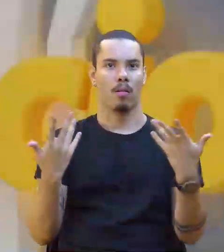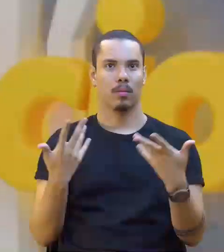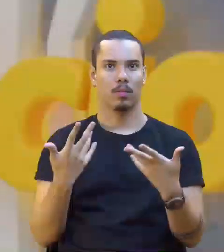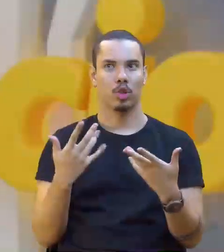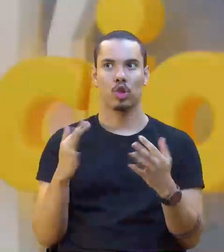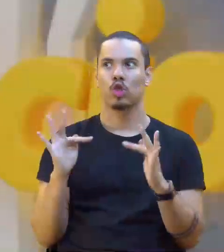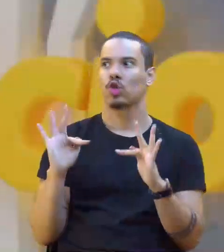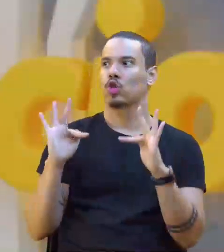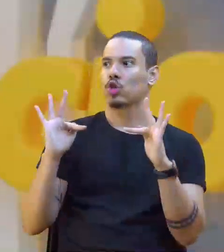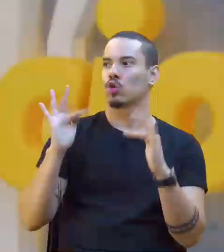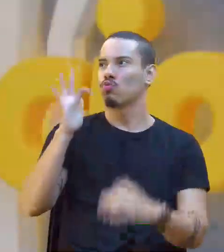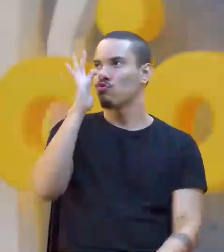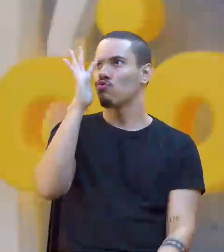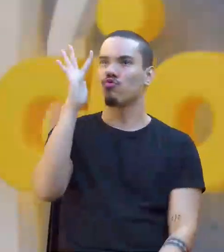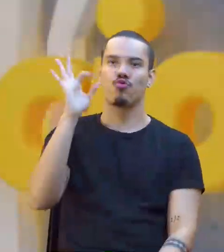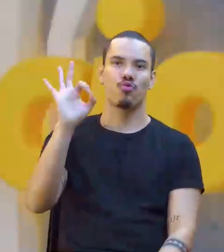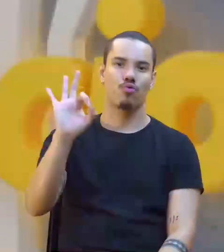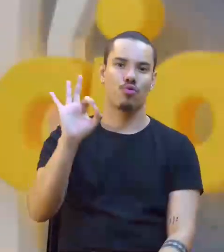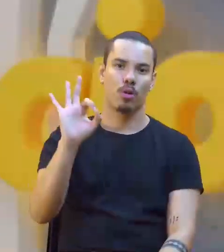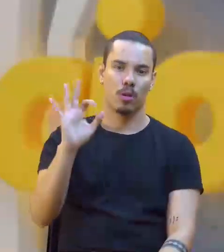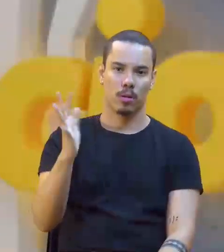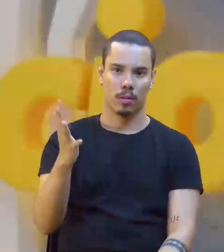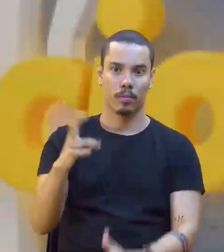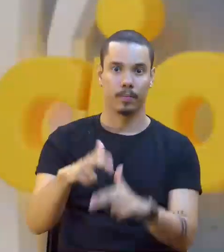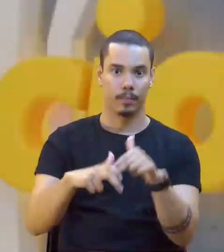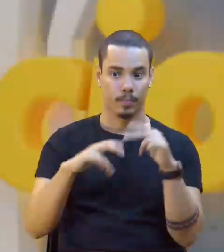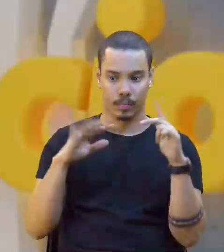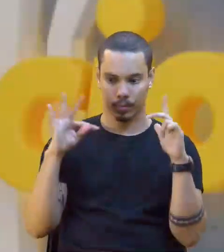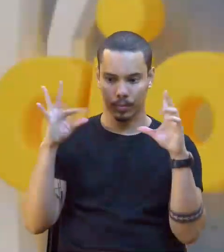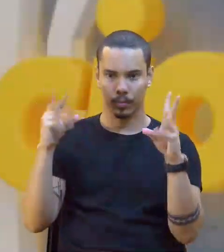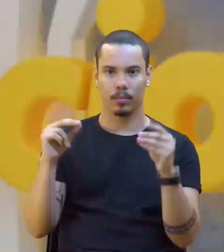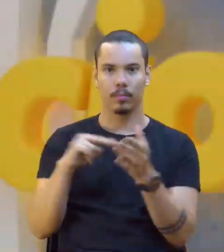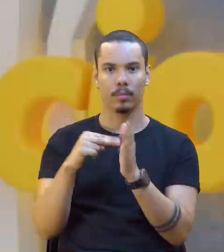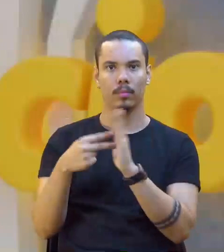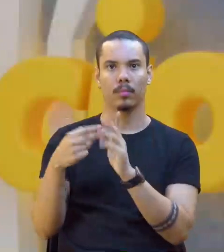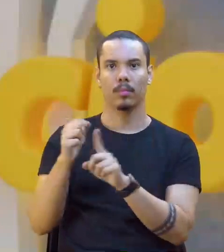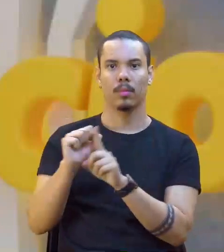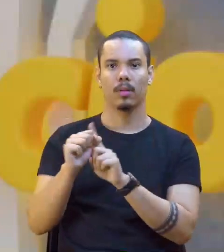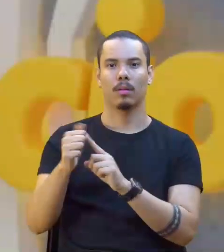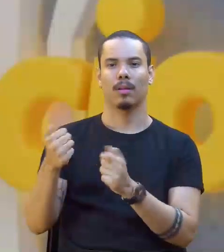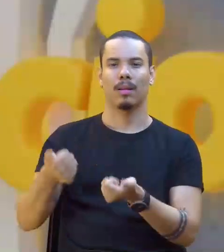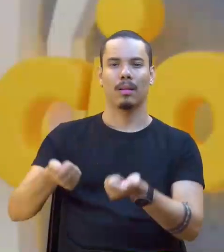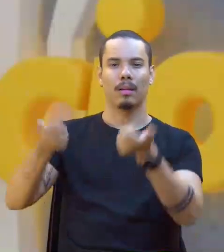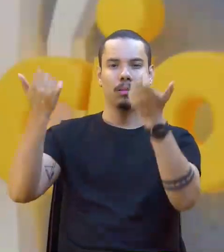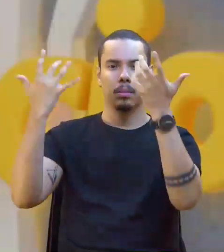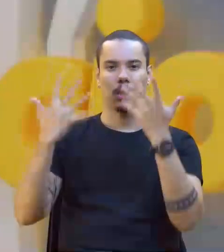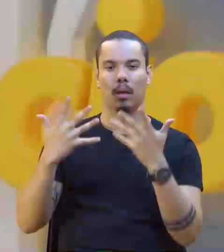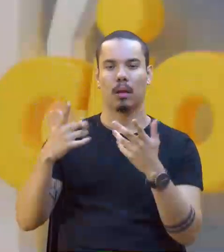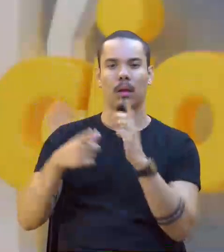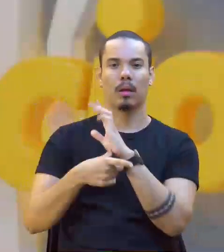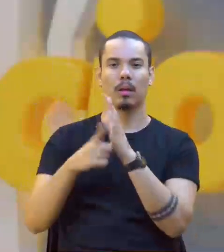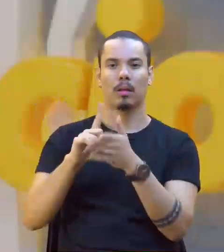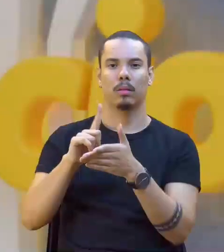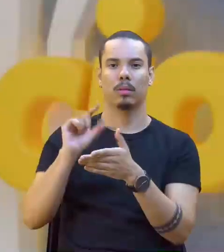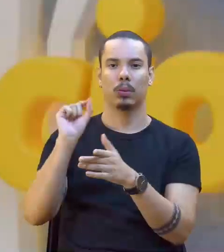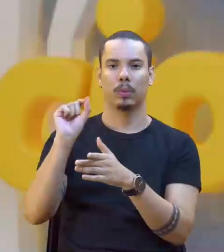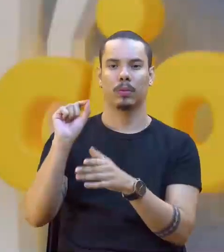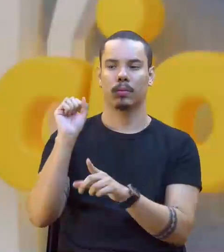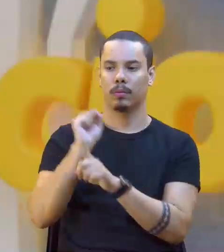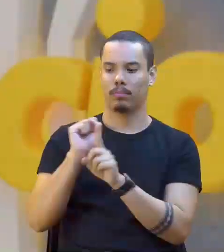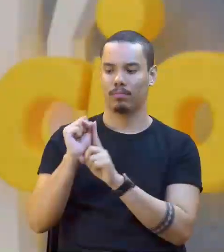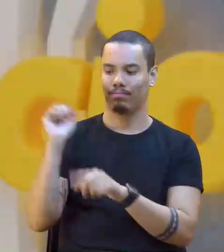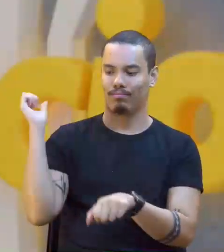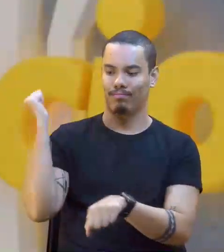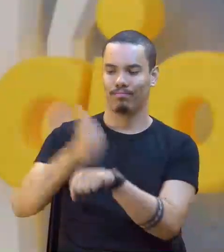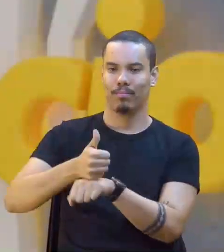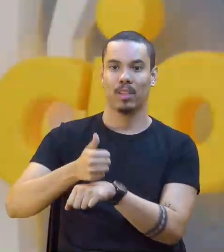Chique, né? Então, isso tudo está ligado com aqueles valores que foram impostos à nossa sociedade